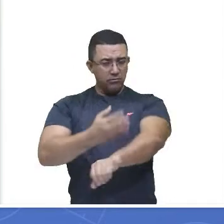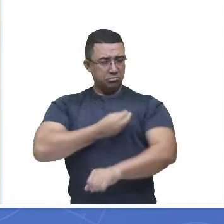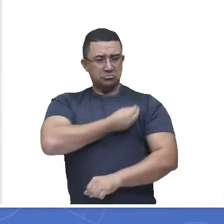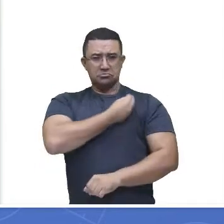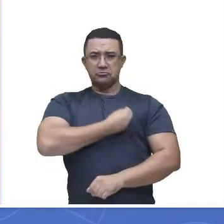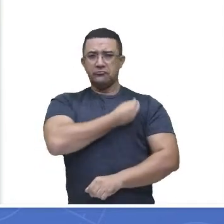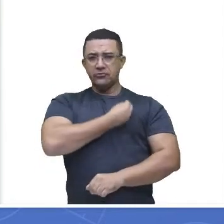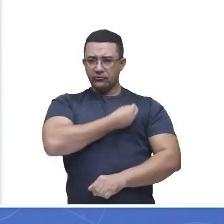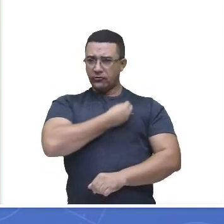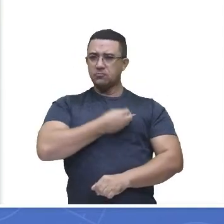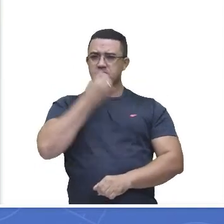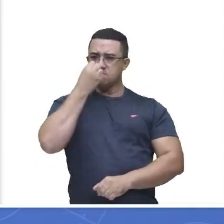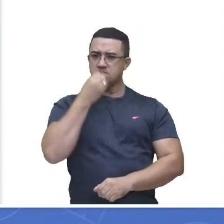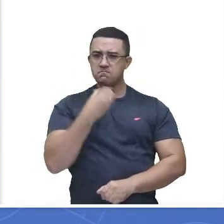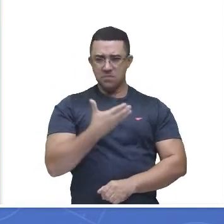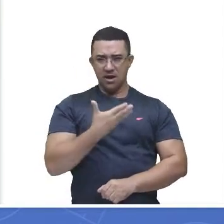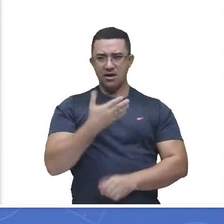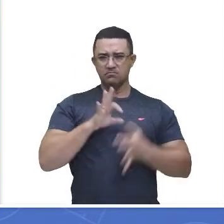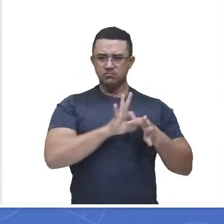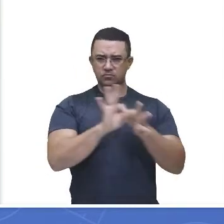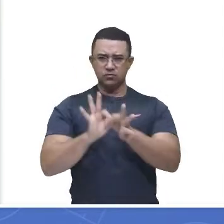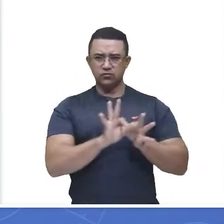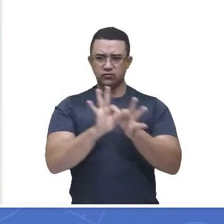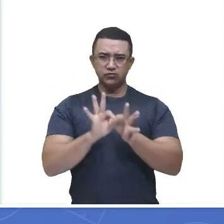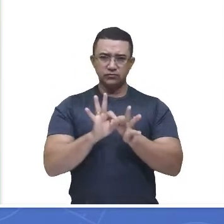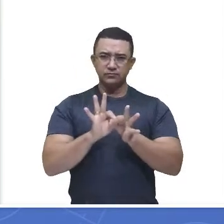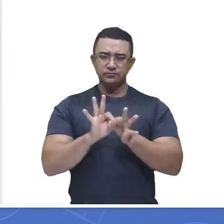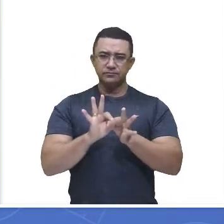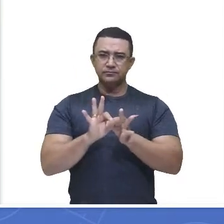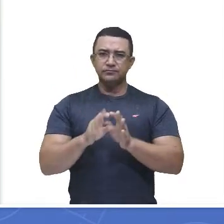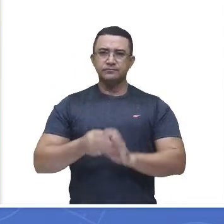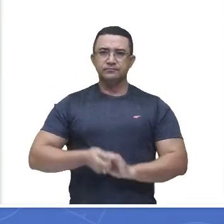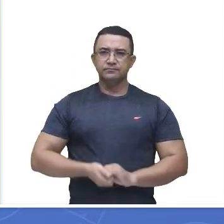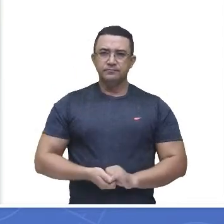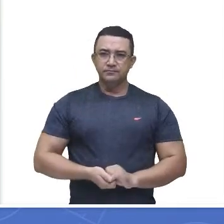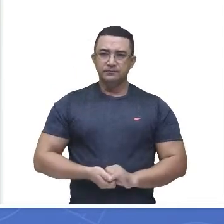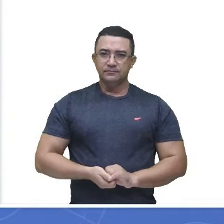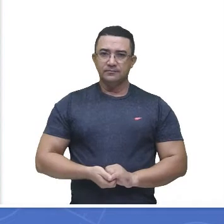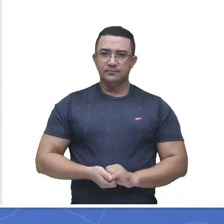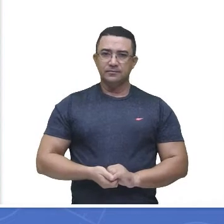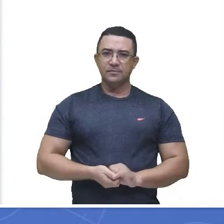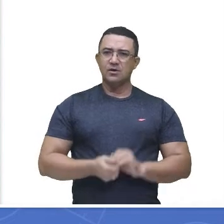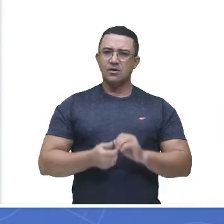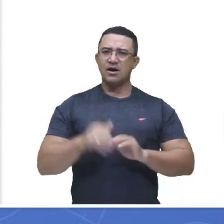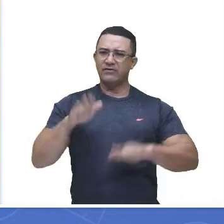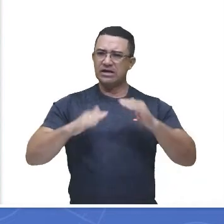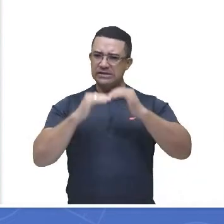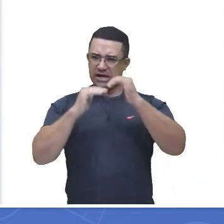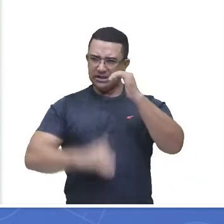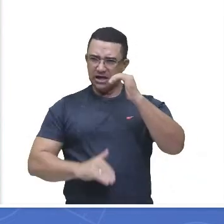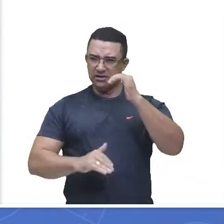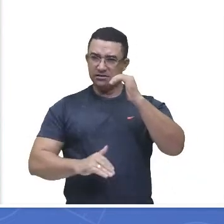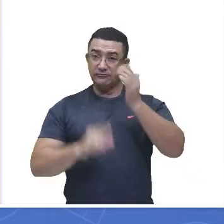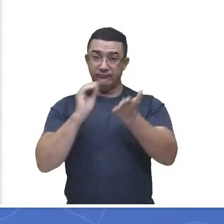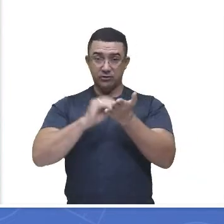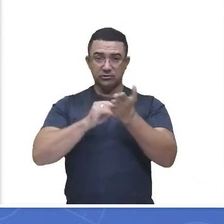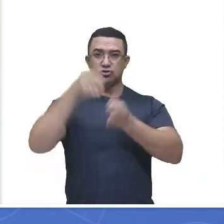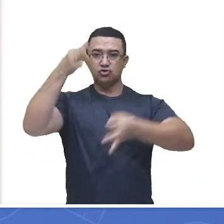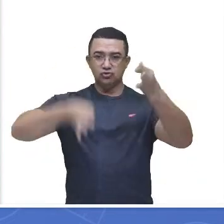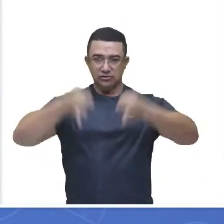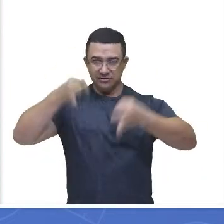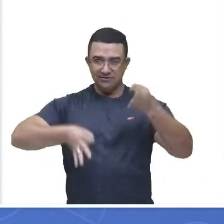dignidade. Aqui que a gente está falando, que com as desigualdades e injustiças, nós somos, mesmo com as